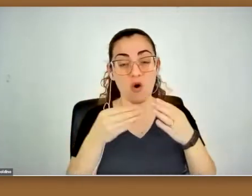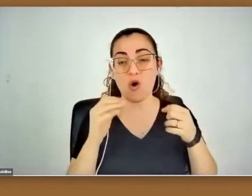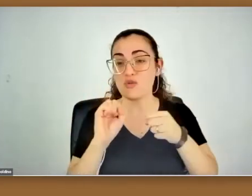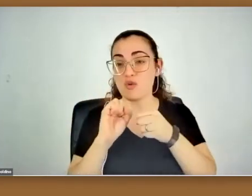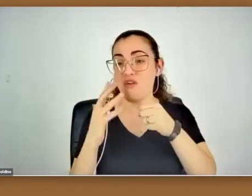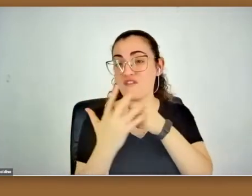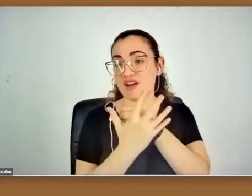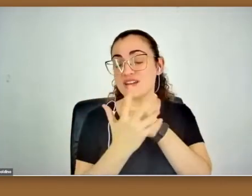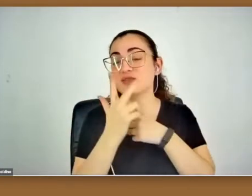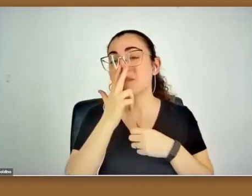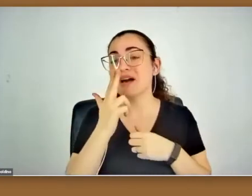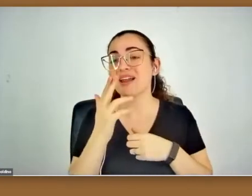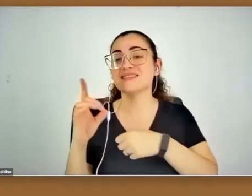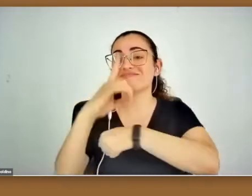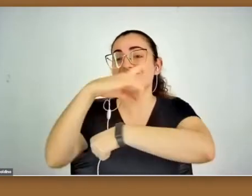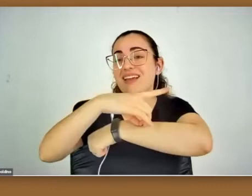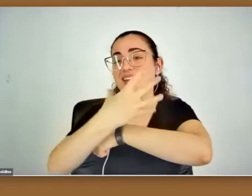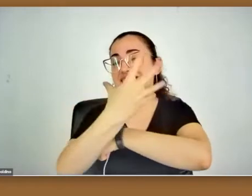tá?